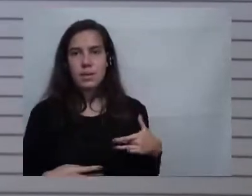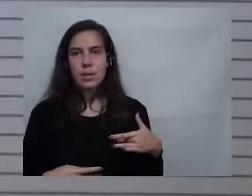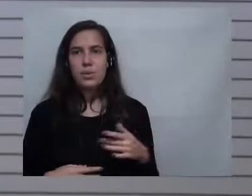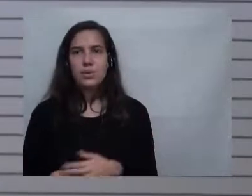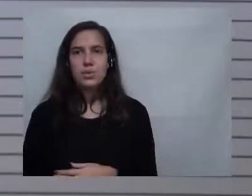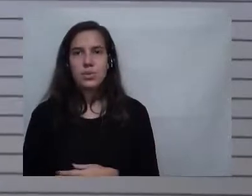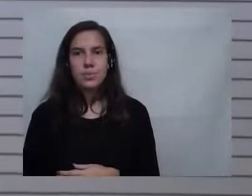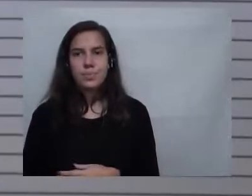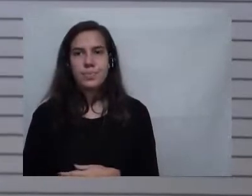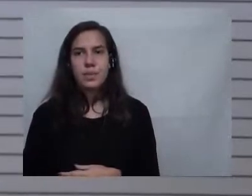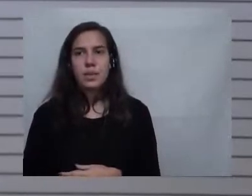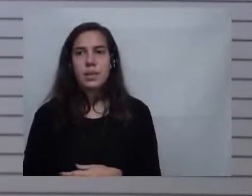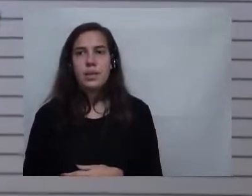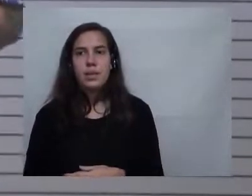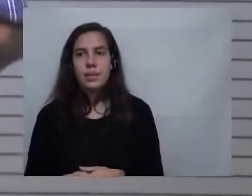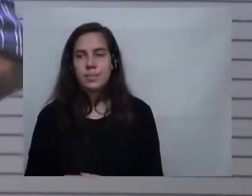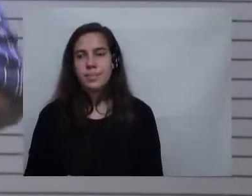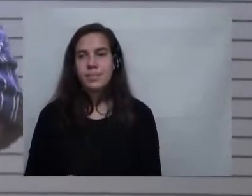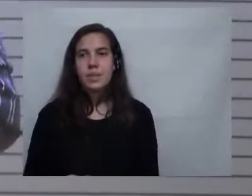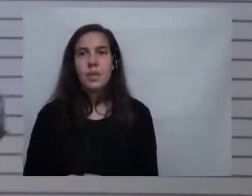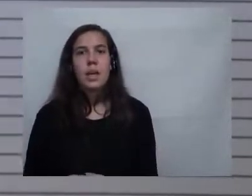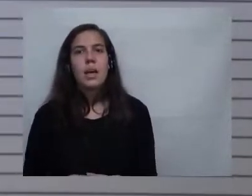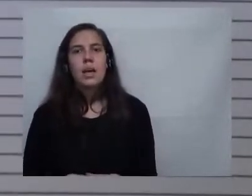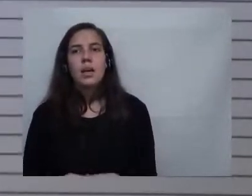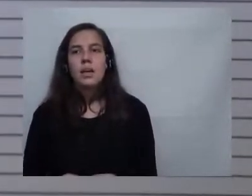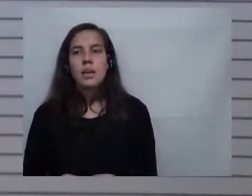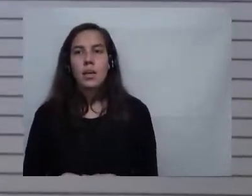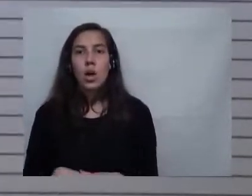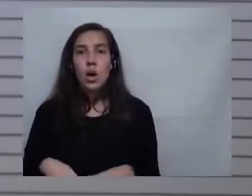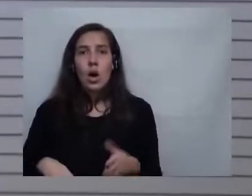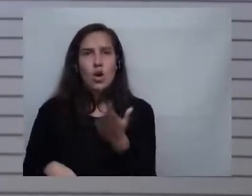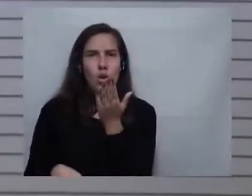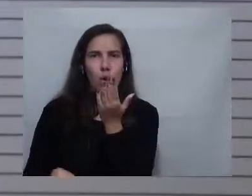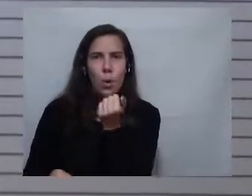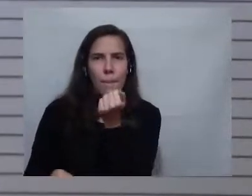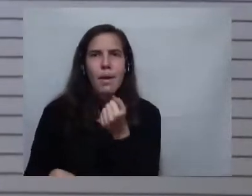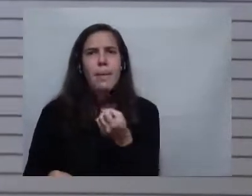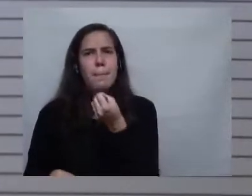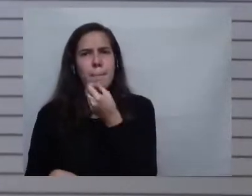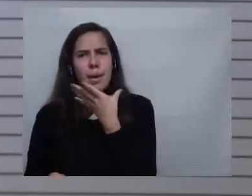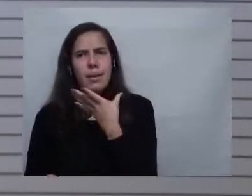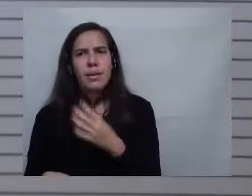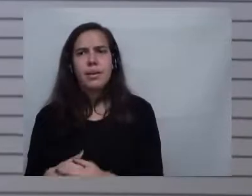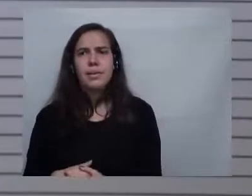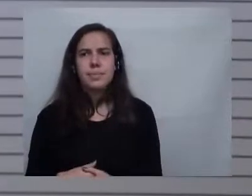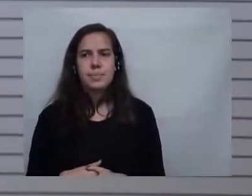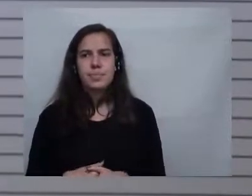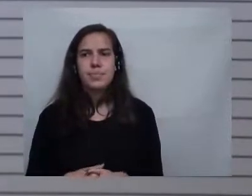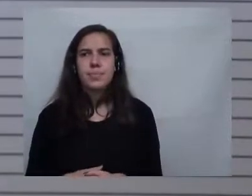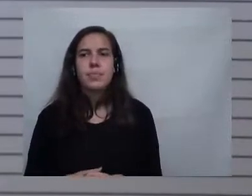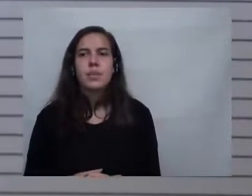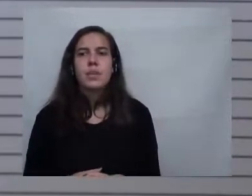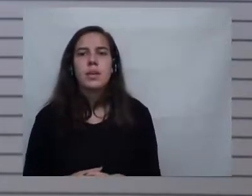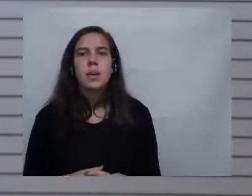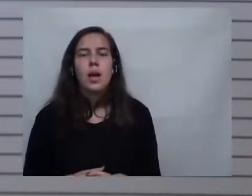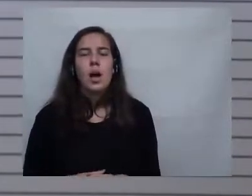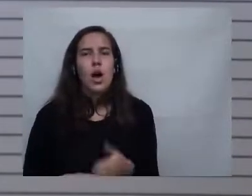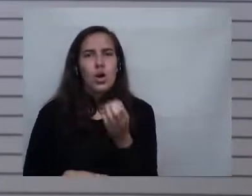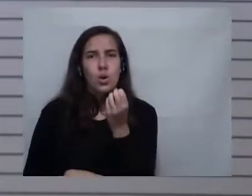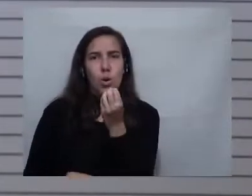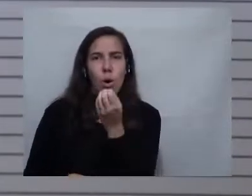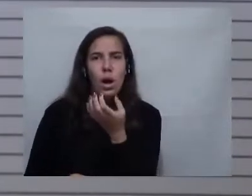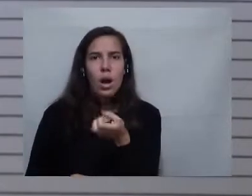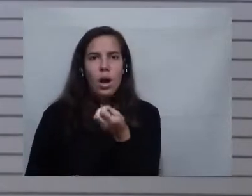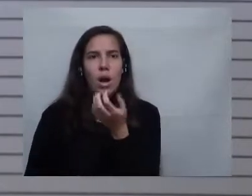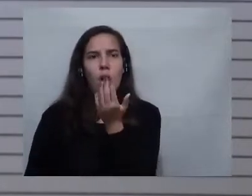fetiche que político tem com papel sabe não sei é bom fetiche né tira